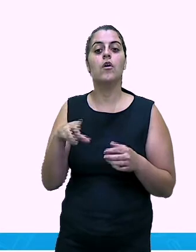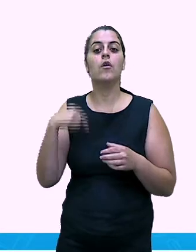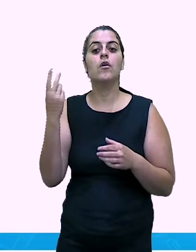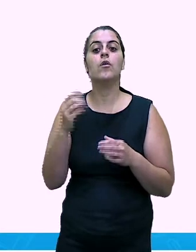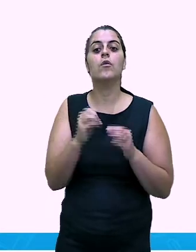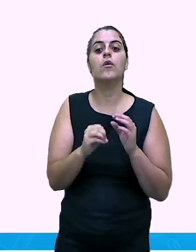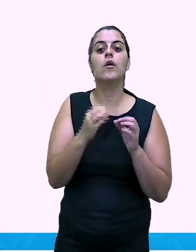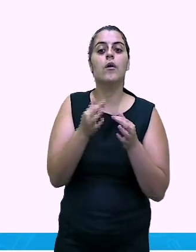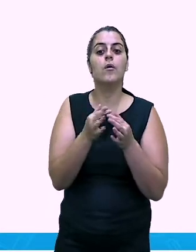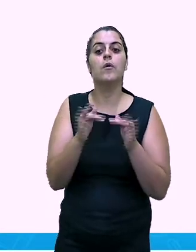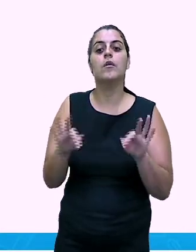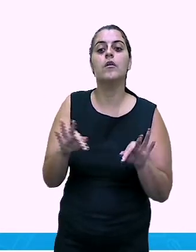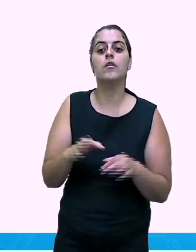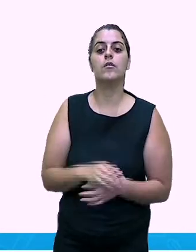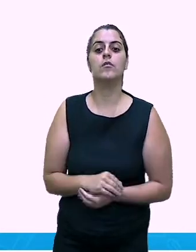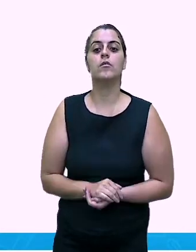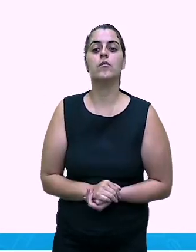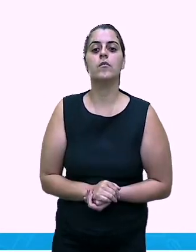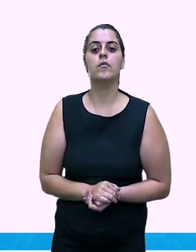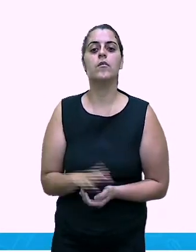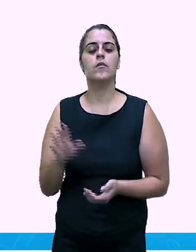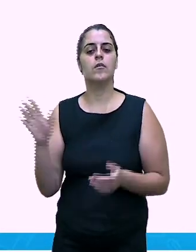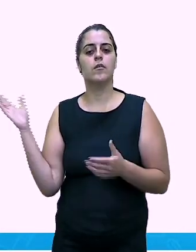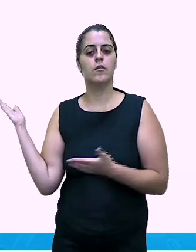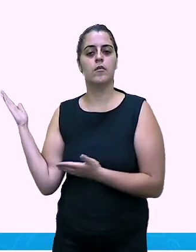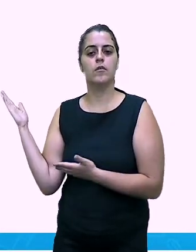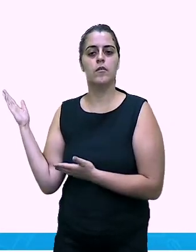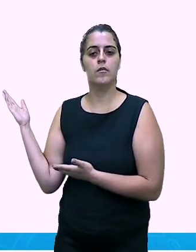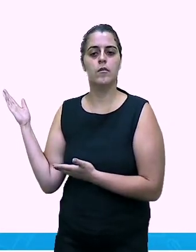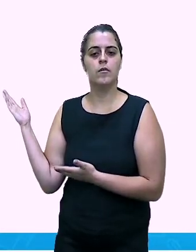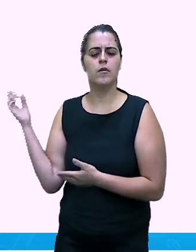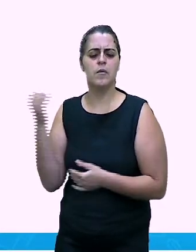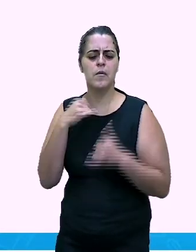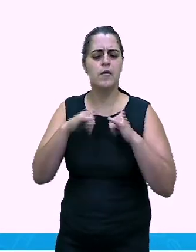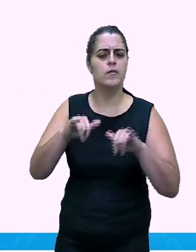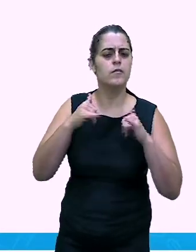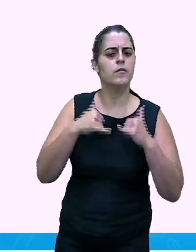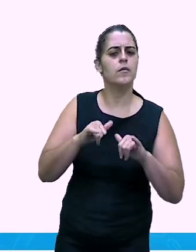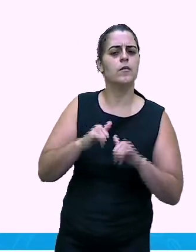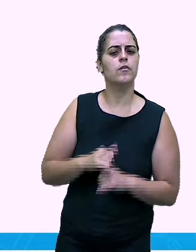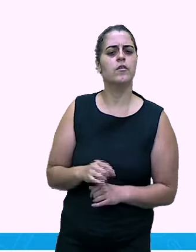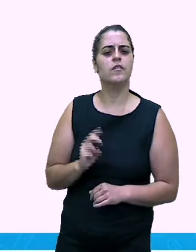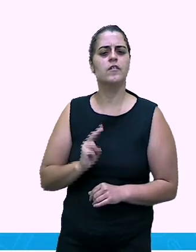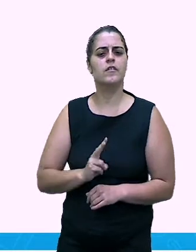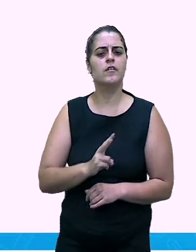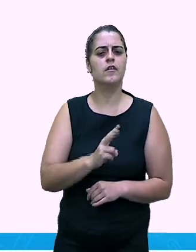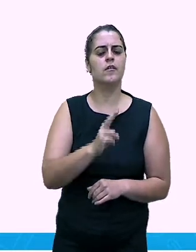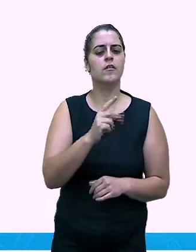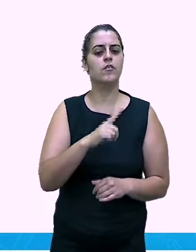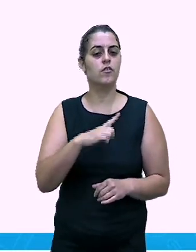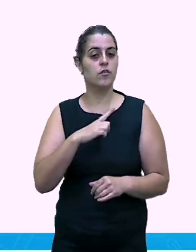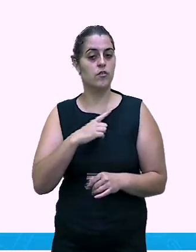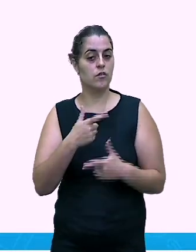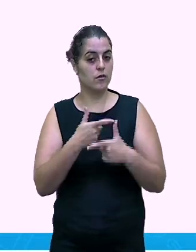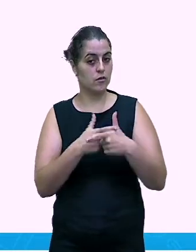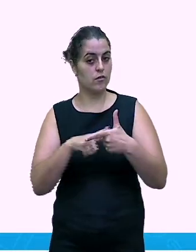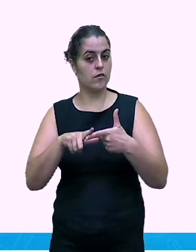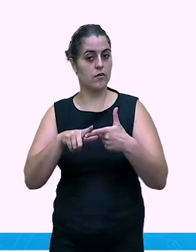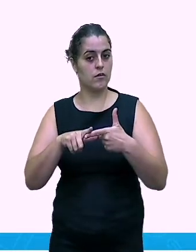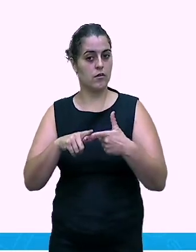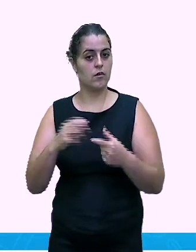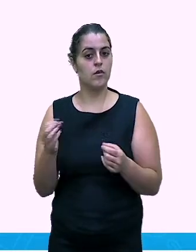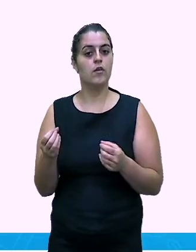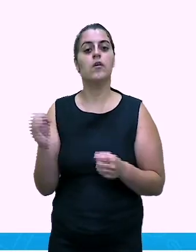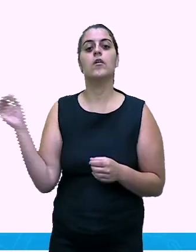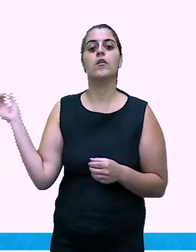resto, como termo da divisão resto. E aqui eu já vou acrescentar mais uma informação. Toda vez que nós tivermos uma divisão e que